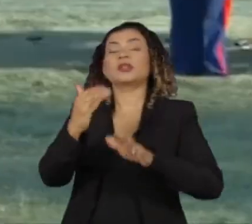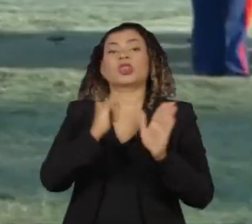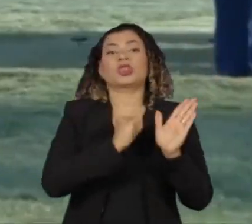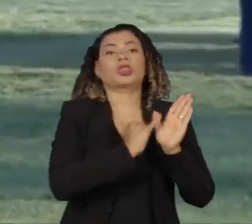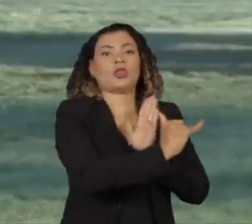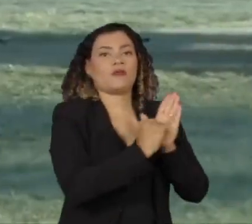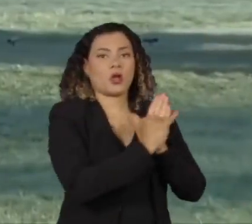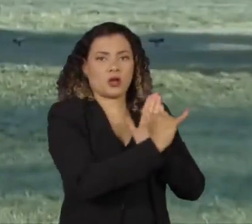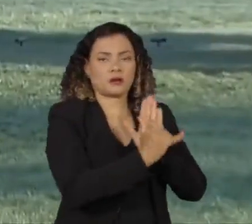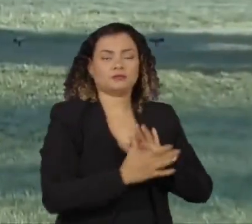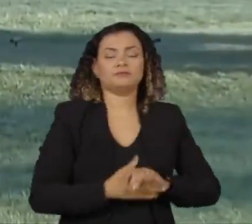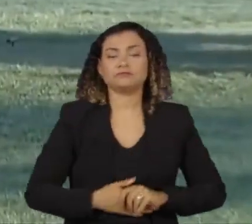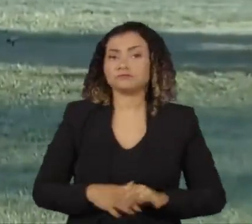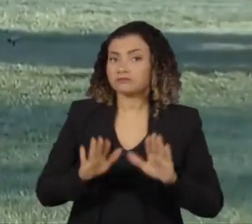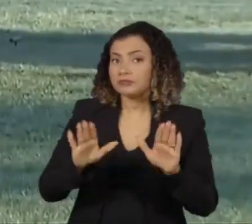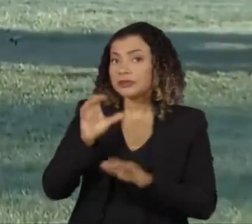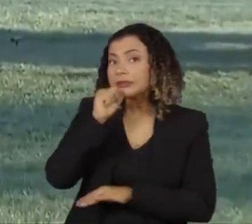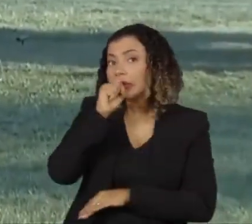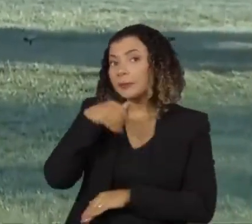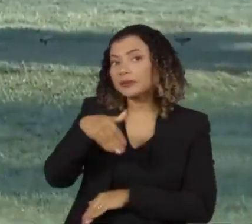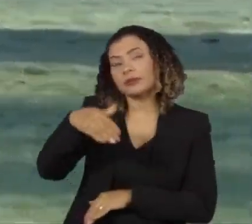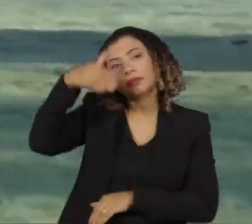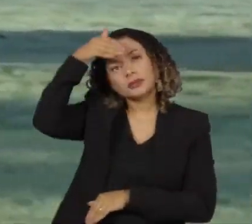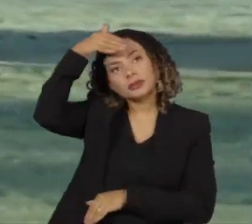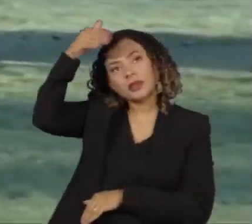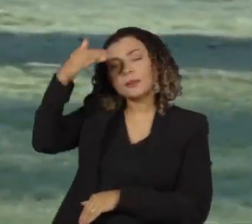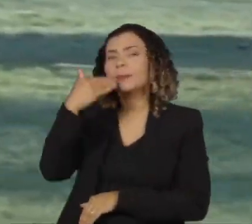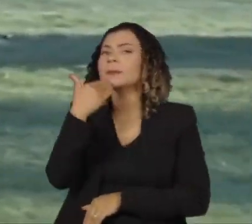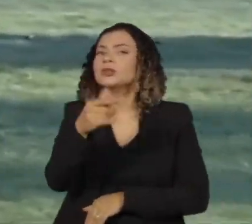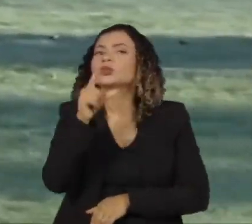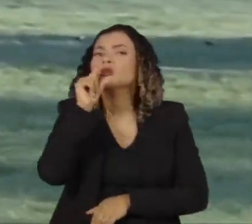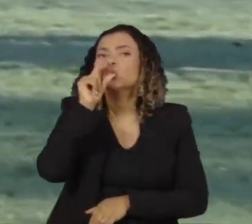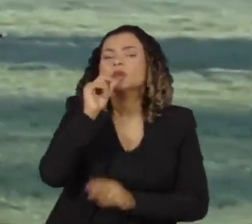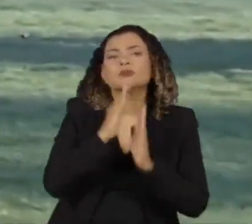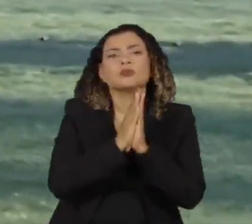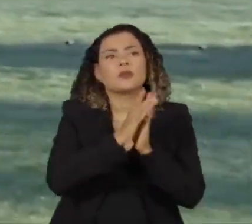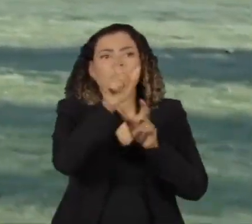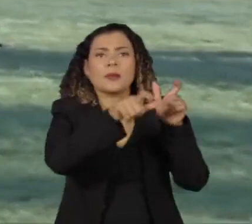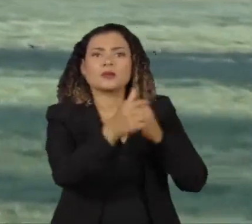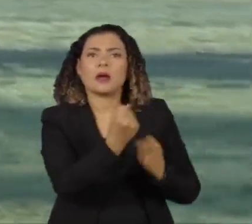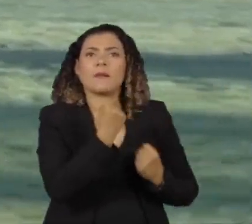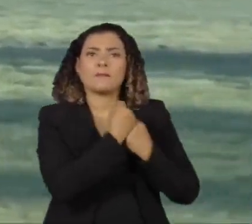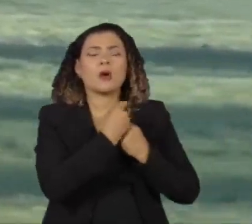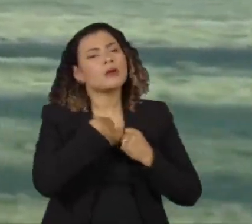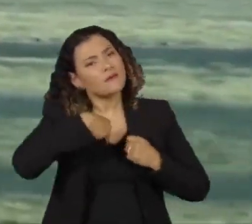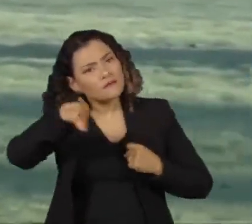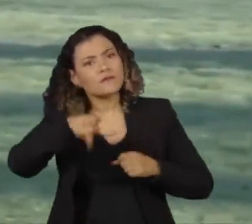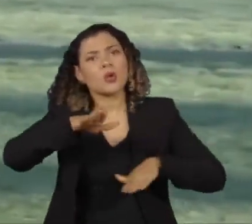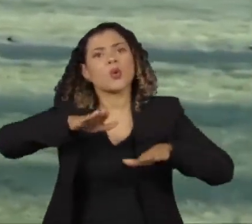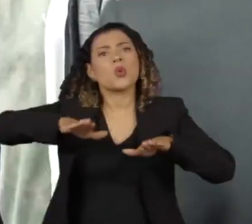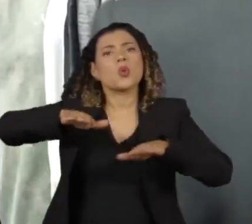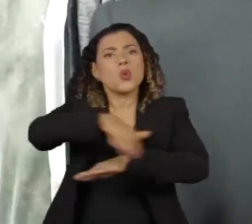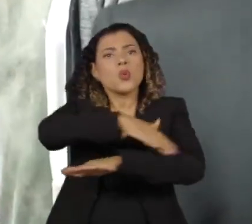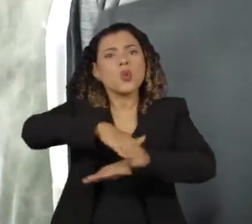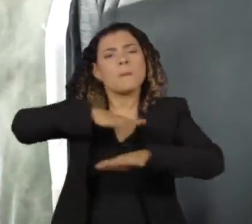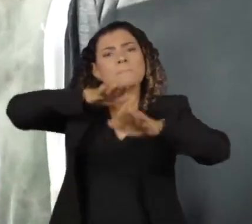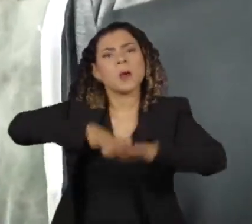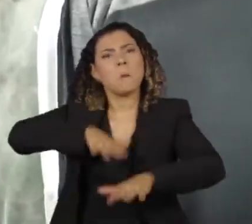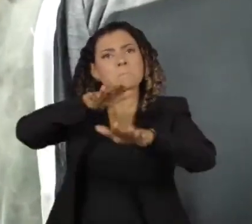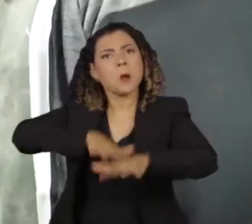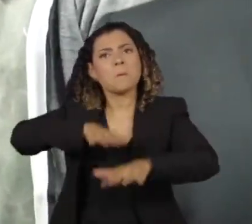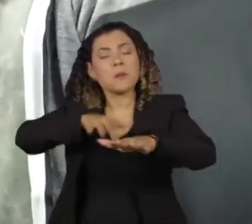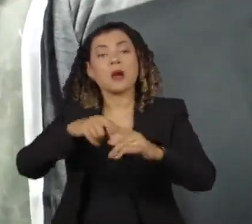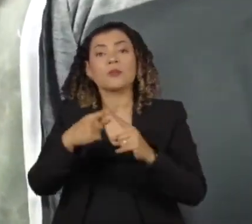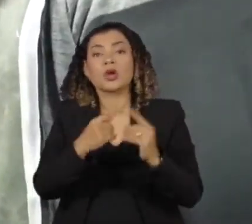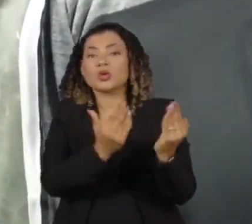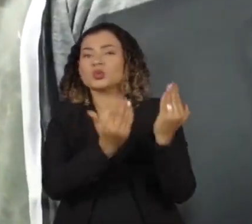York. No sábado, Trump pediu pelo Twitter que seus seguidores saíssem às ruas para defendê-lo. Ele é